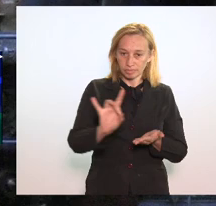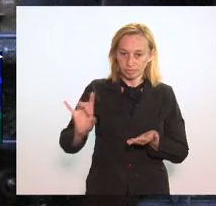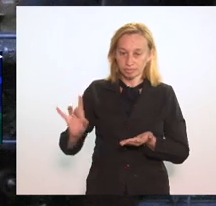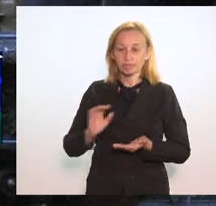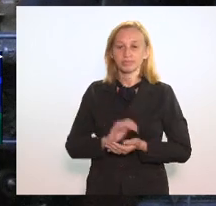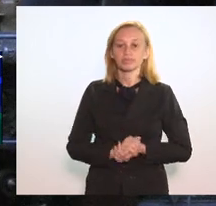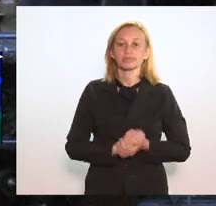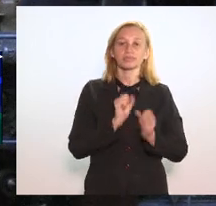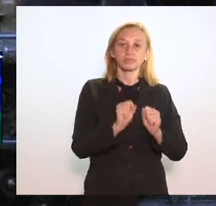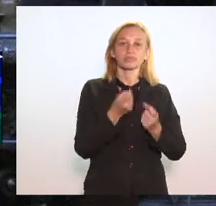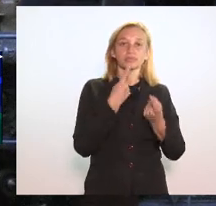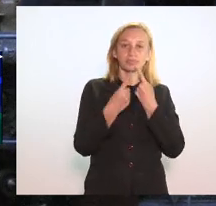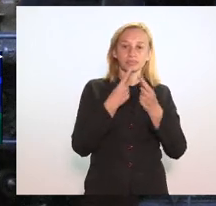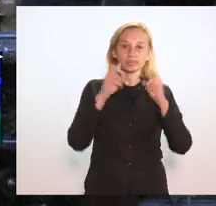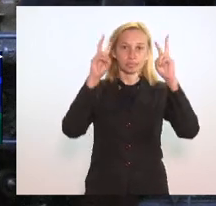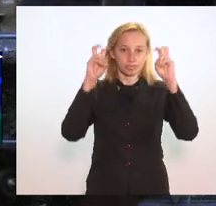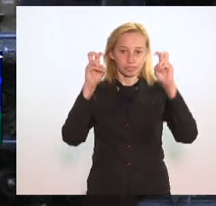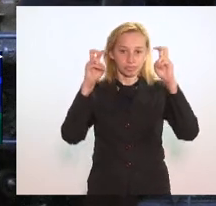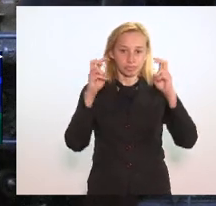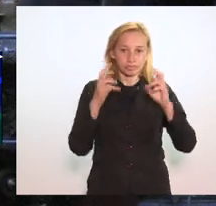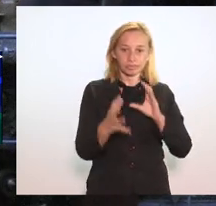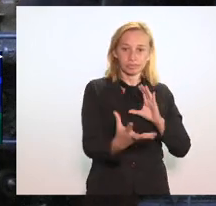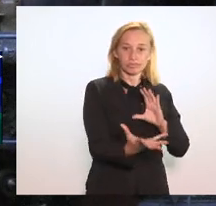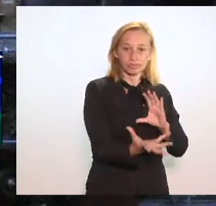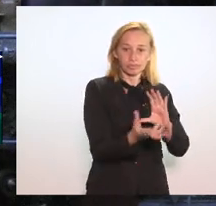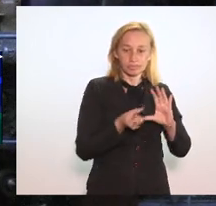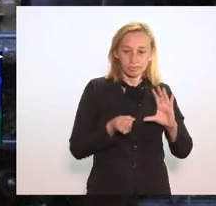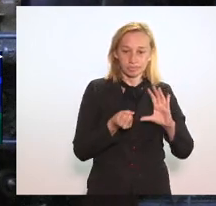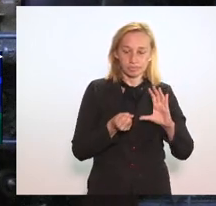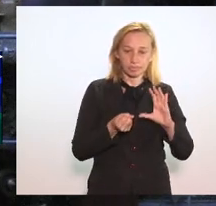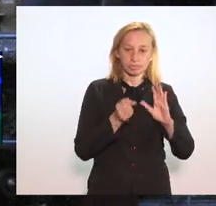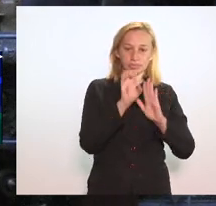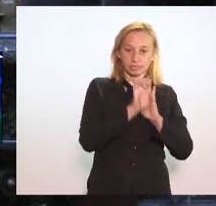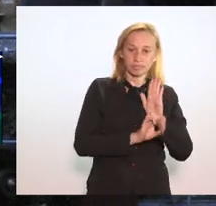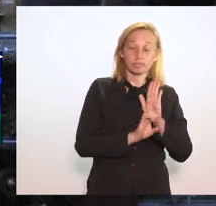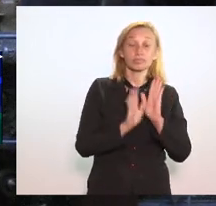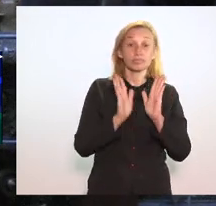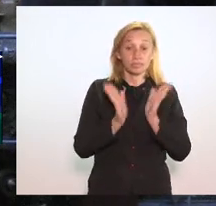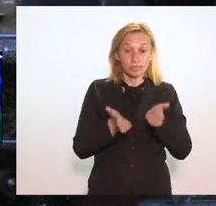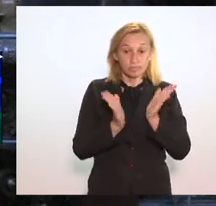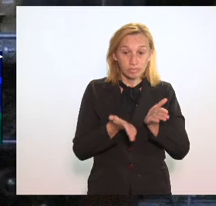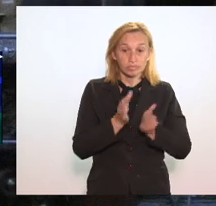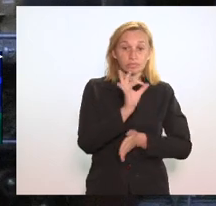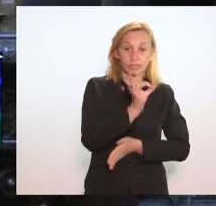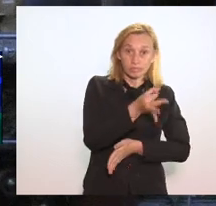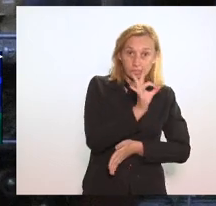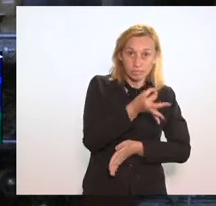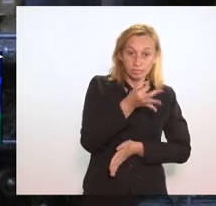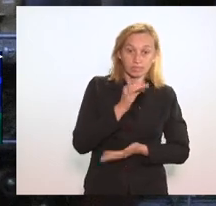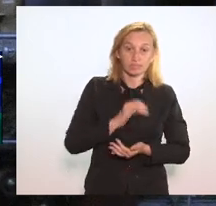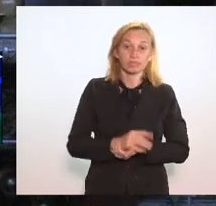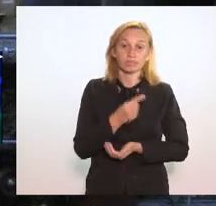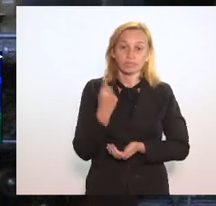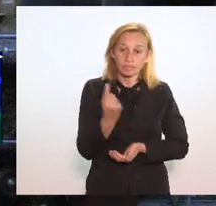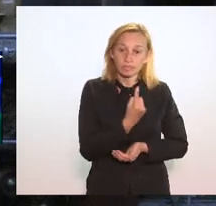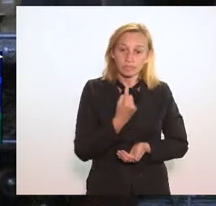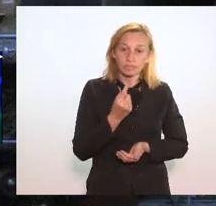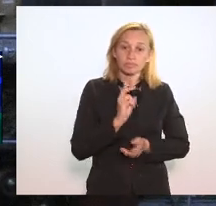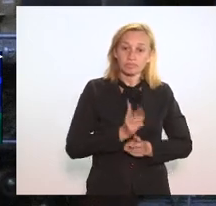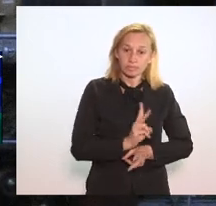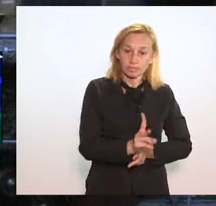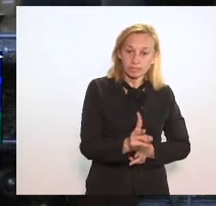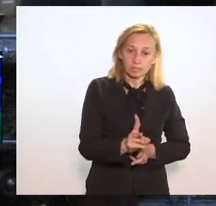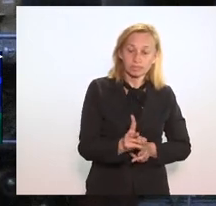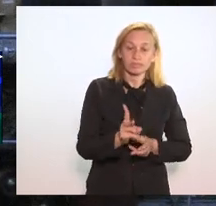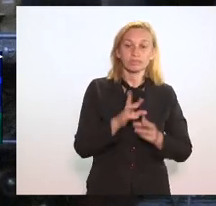possa discutir a matéria receber as emendas e tentar ainda hoje logicamente nós iríamos seguir